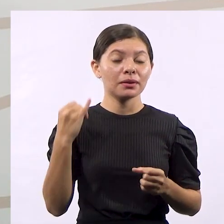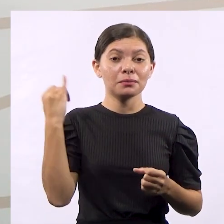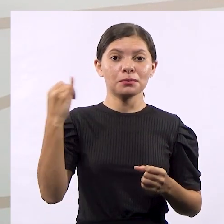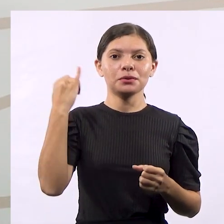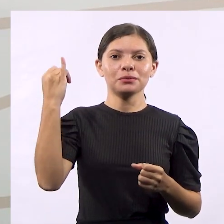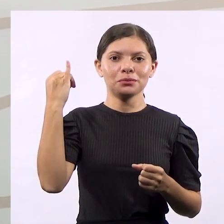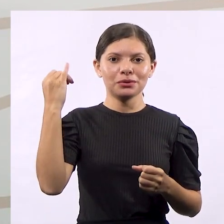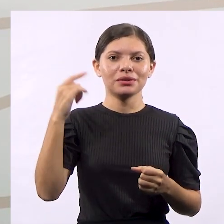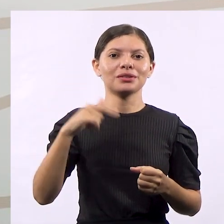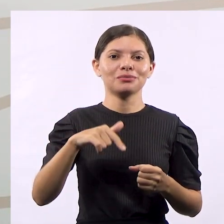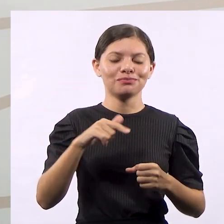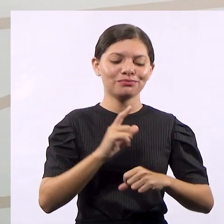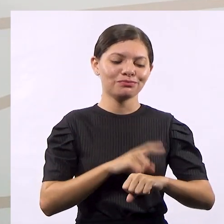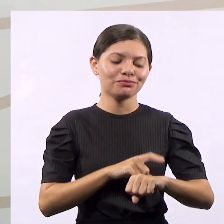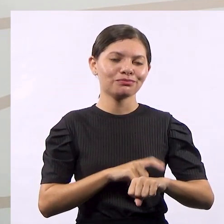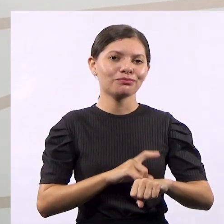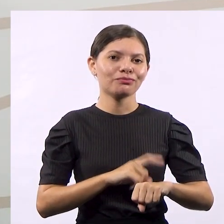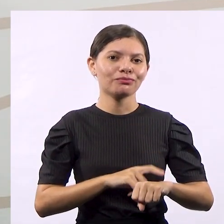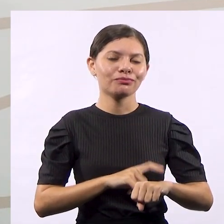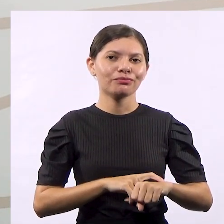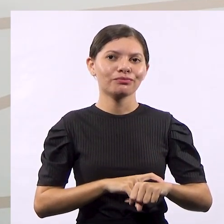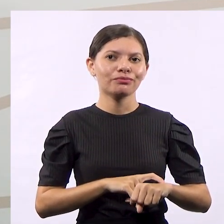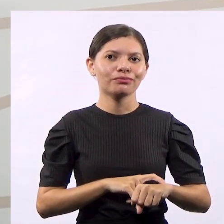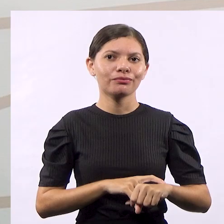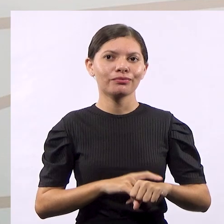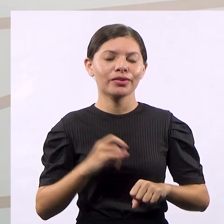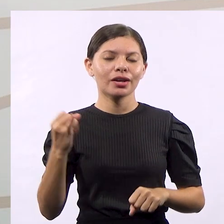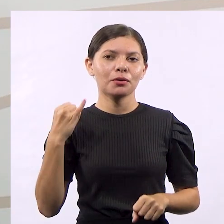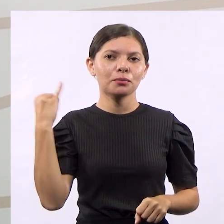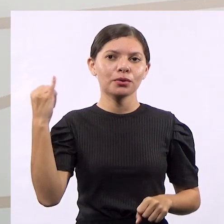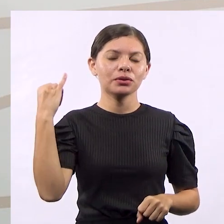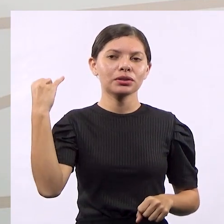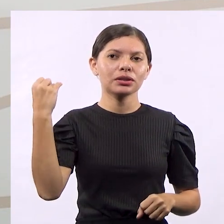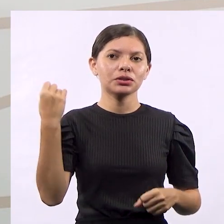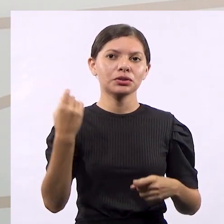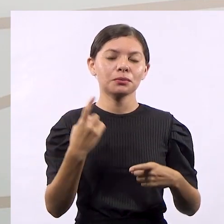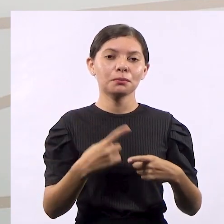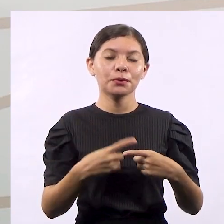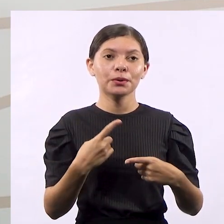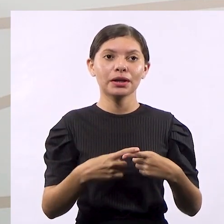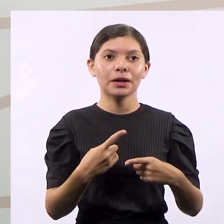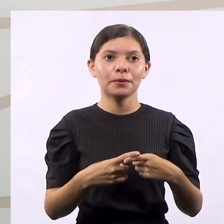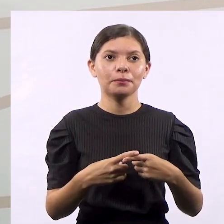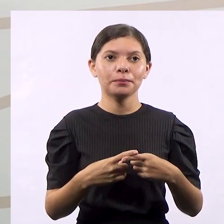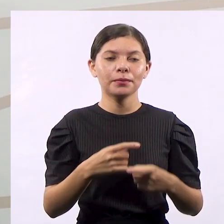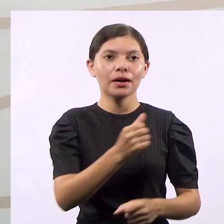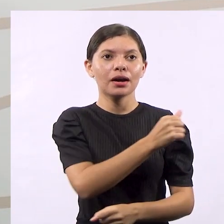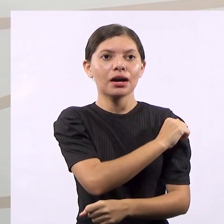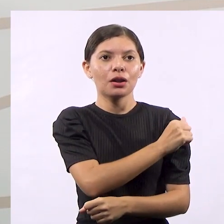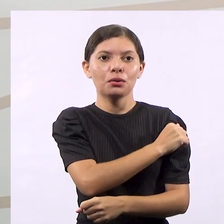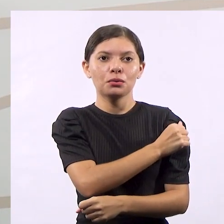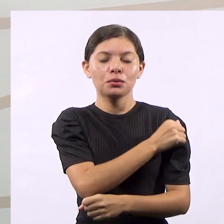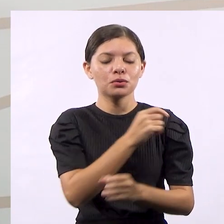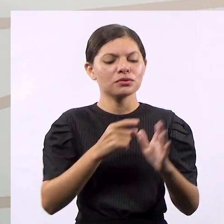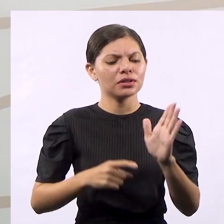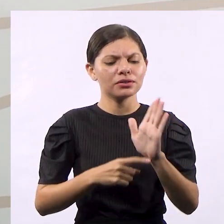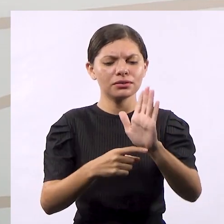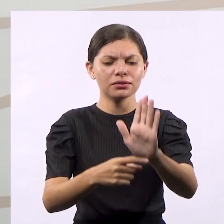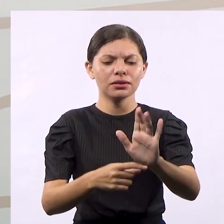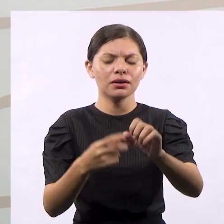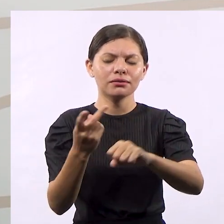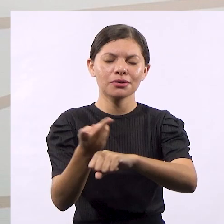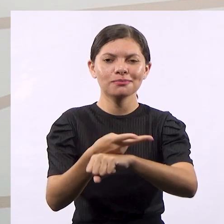trabalho muito importante, especialmente nesse tempo depois de uma pandemia. Nós estamos reacolhendo